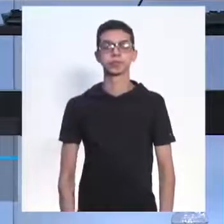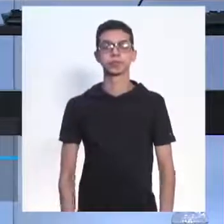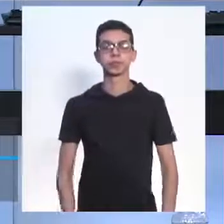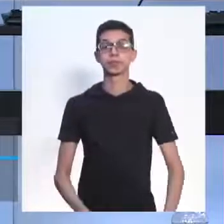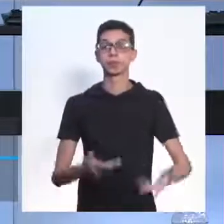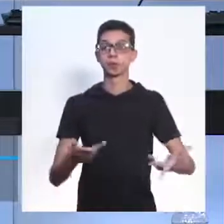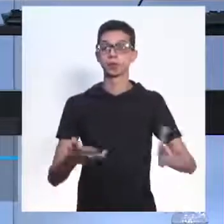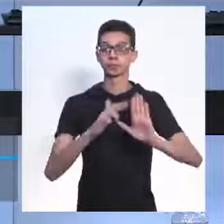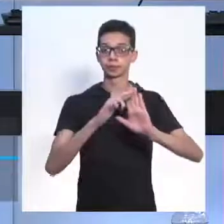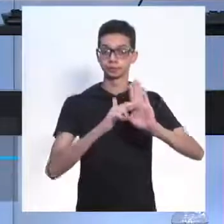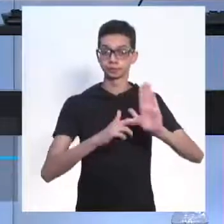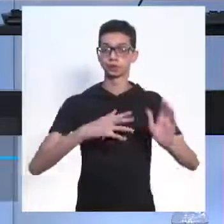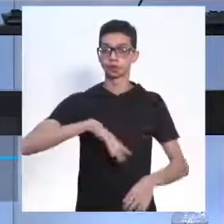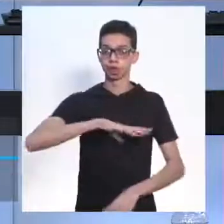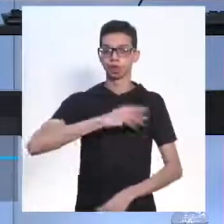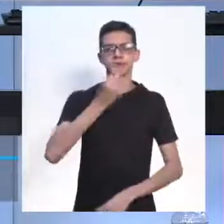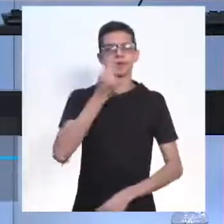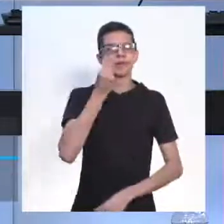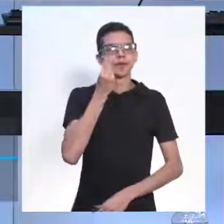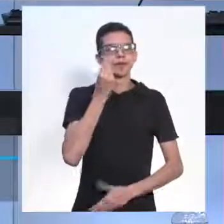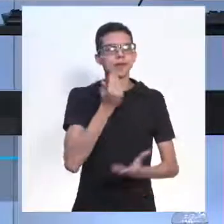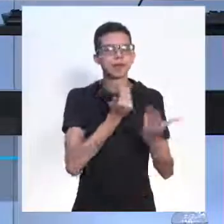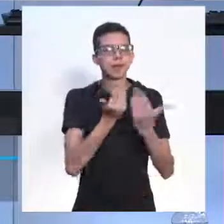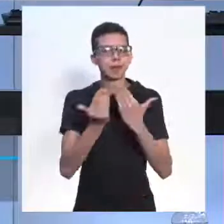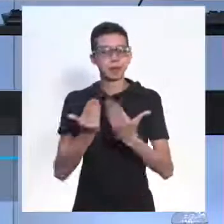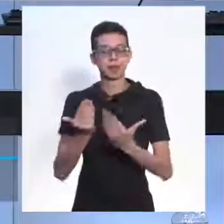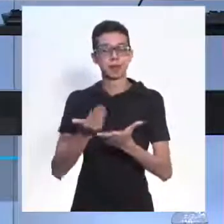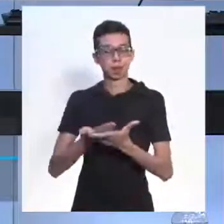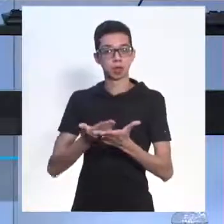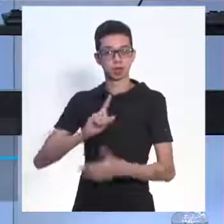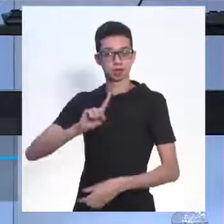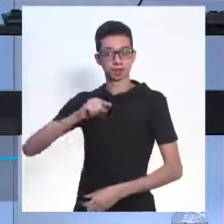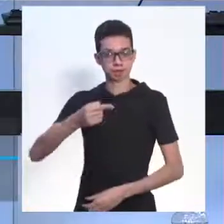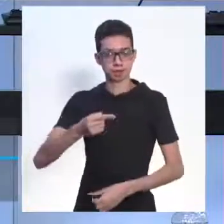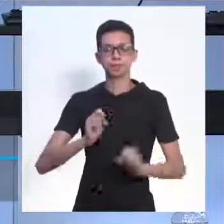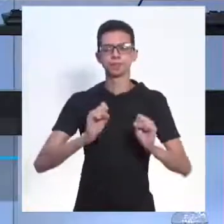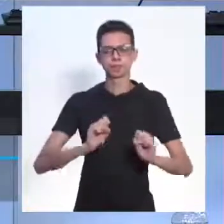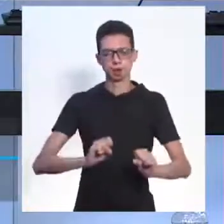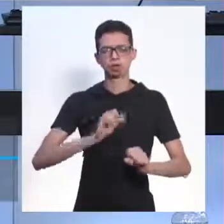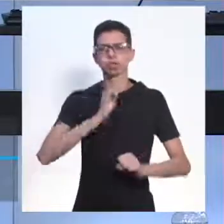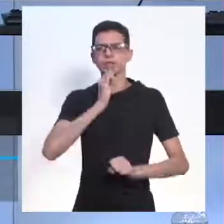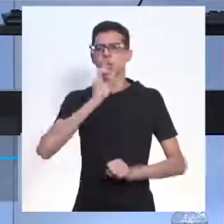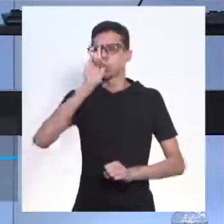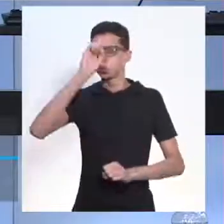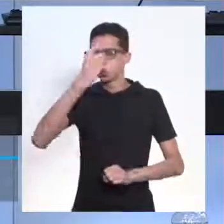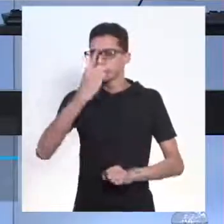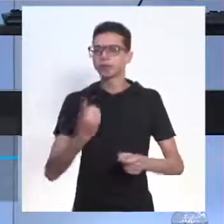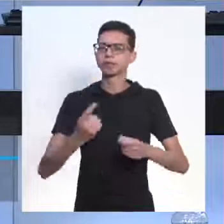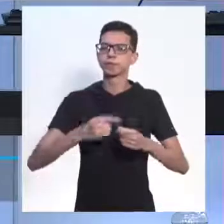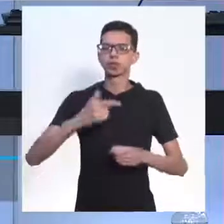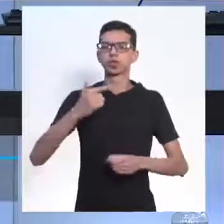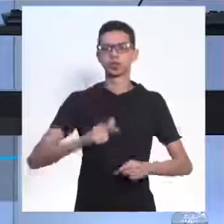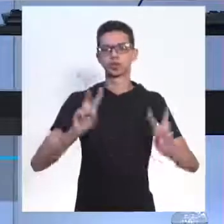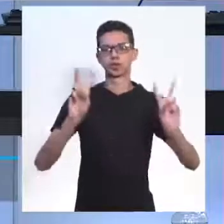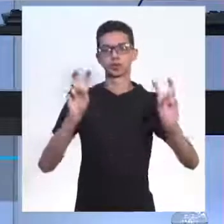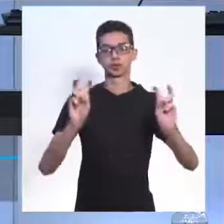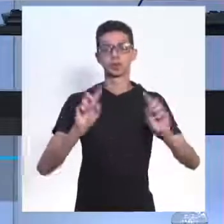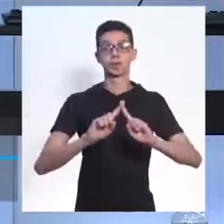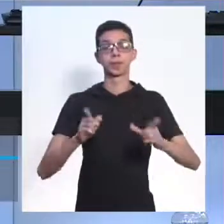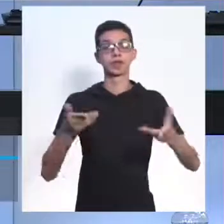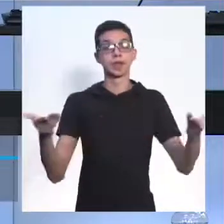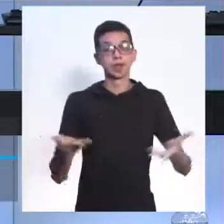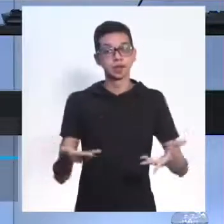procedimentos que nós tentamos discutir na próxima aula Nós podemos se ficou alguma dúvida nós podemos retomar e sistemas